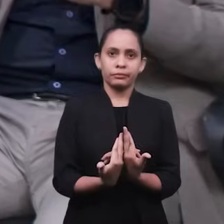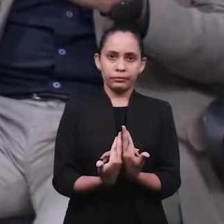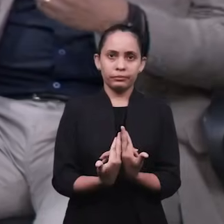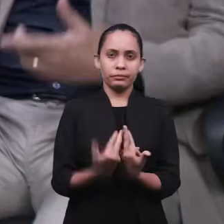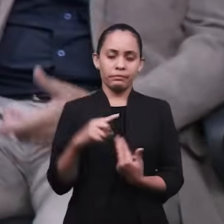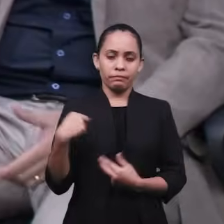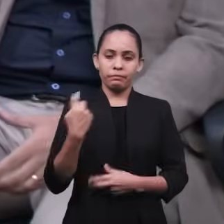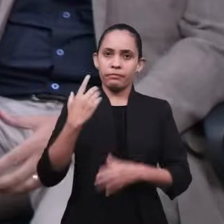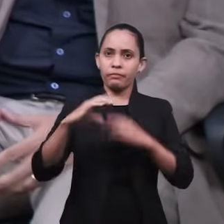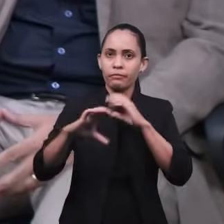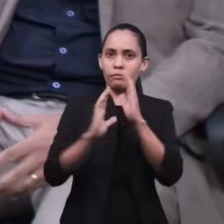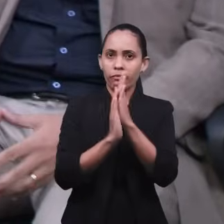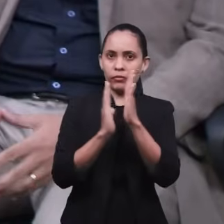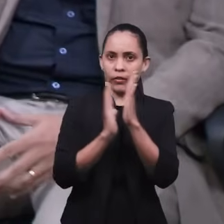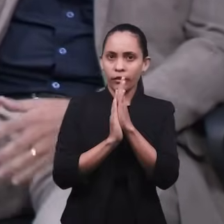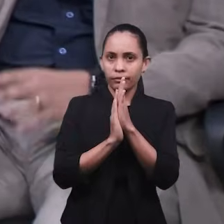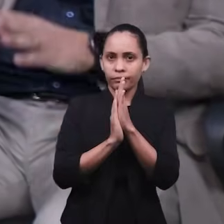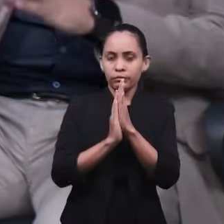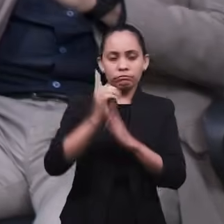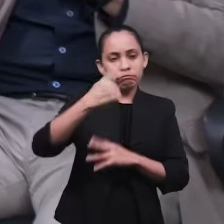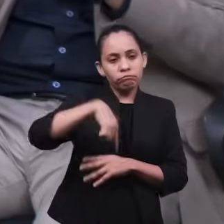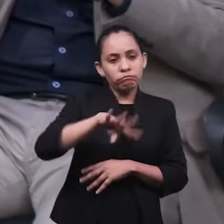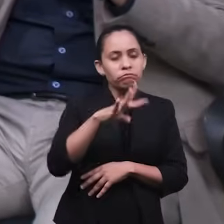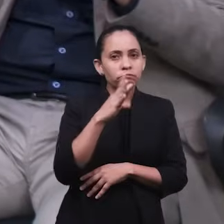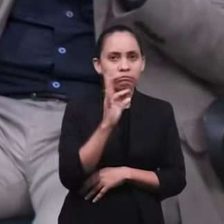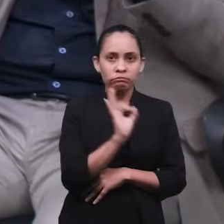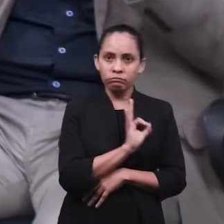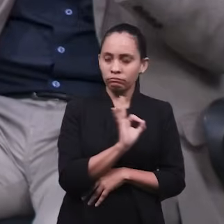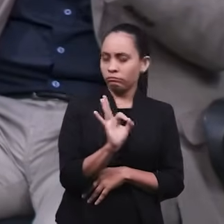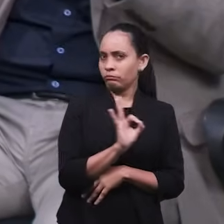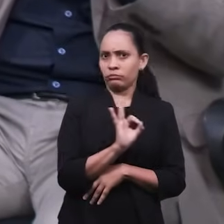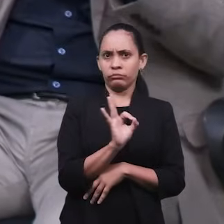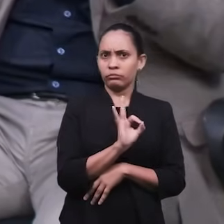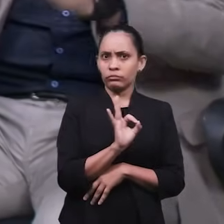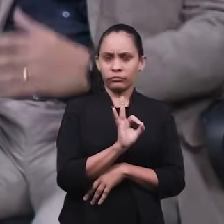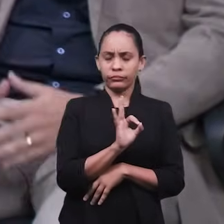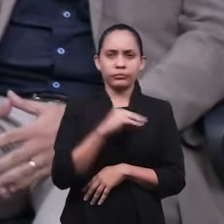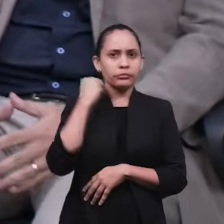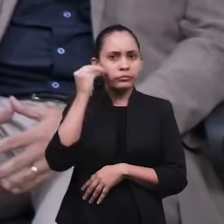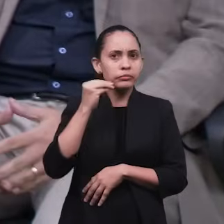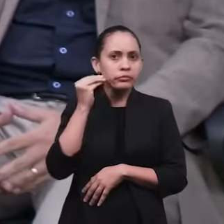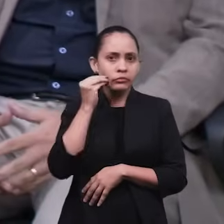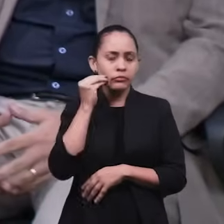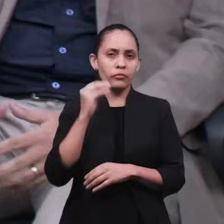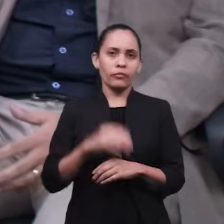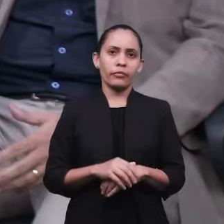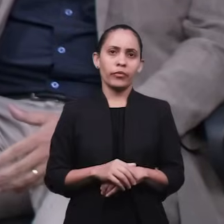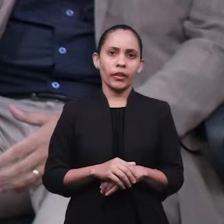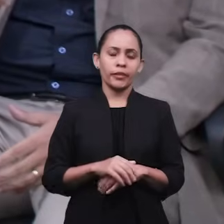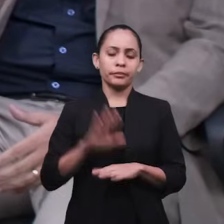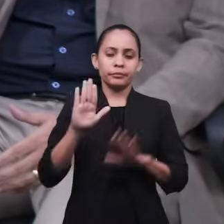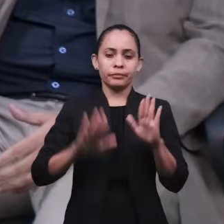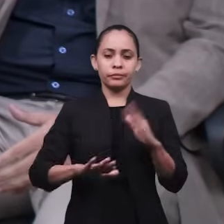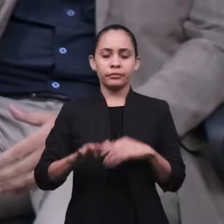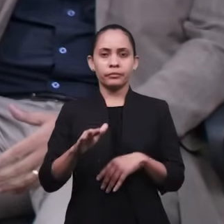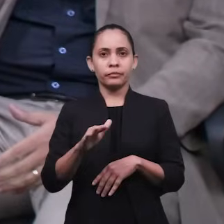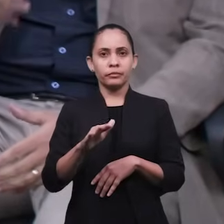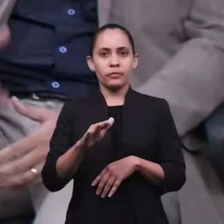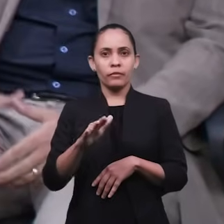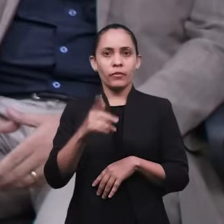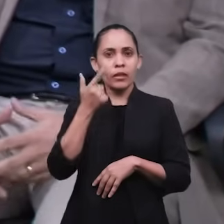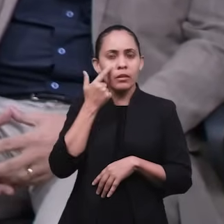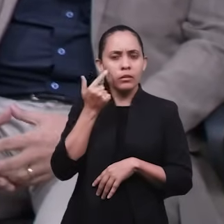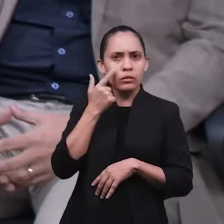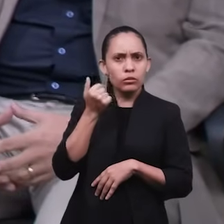nós fomos cantar esse louvor sem que eles soubessem, né, do teor da experiência. E um dos irmãos dela de sangue